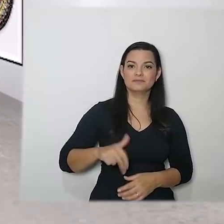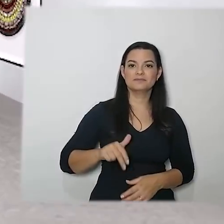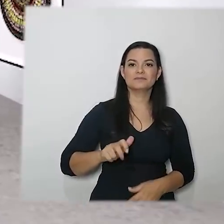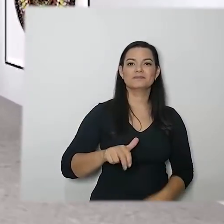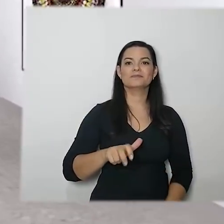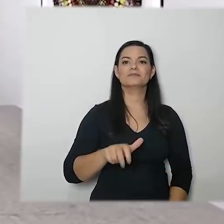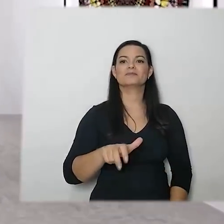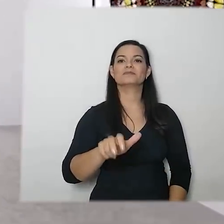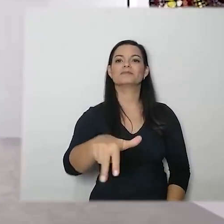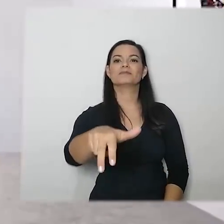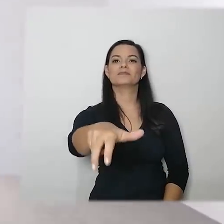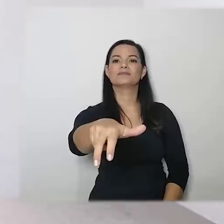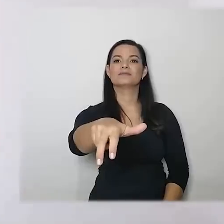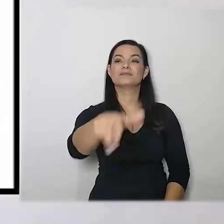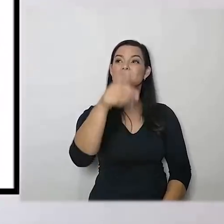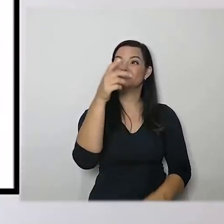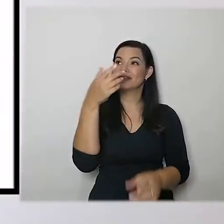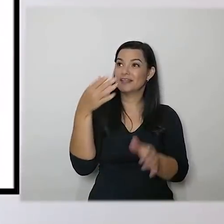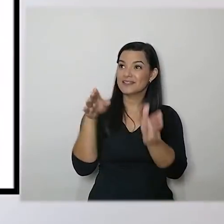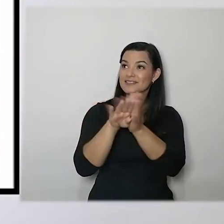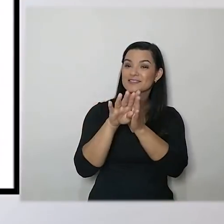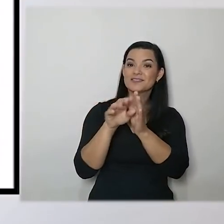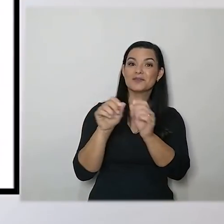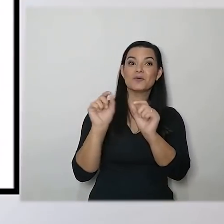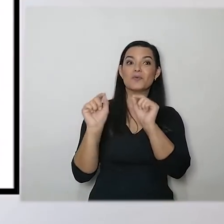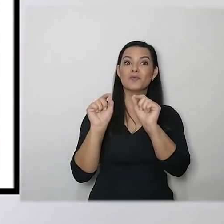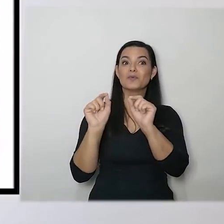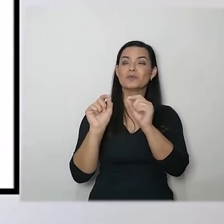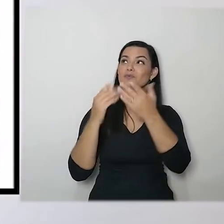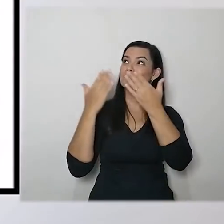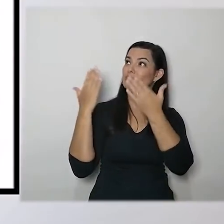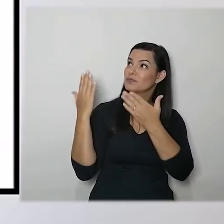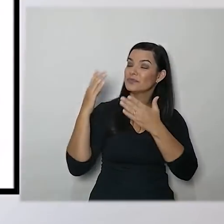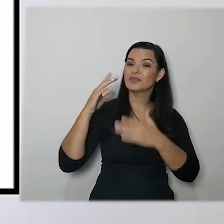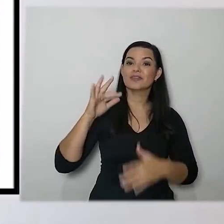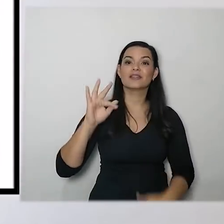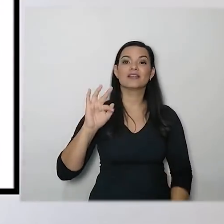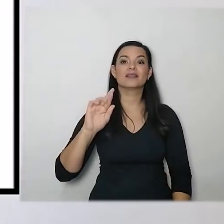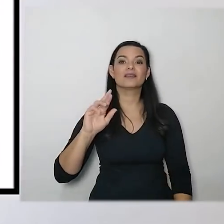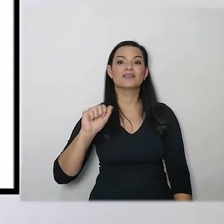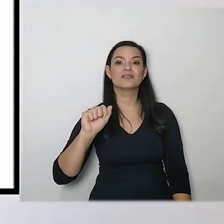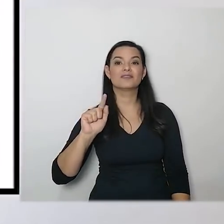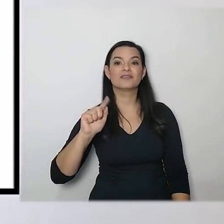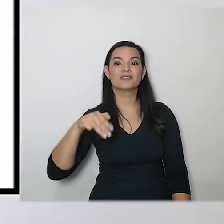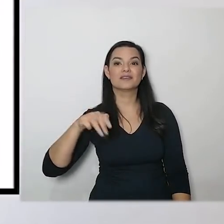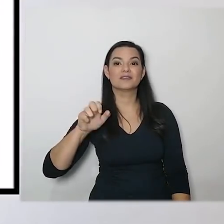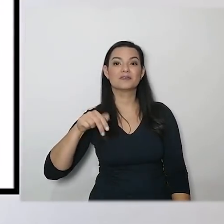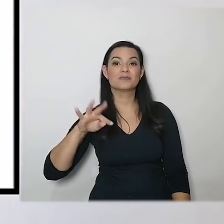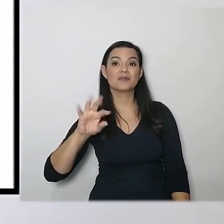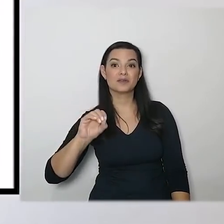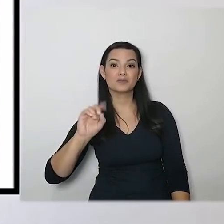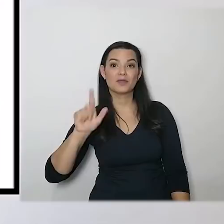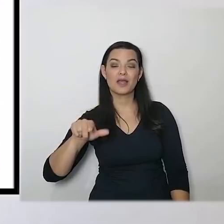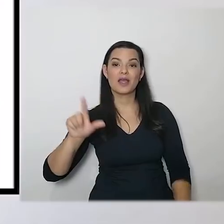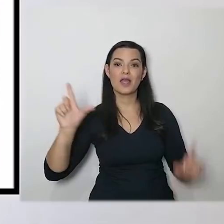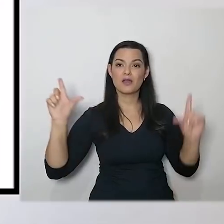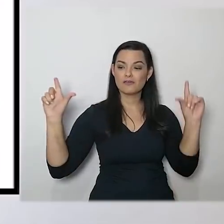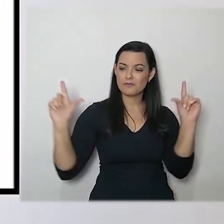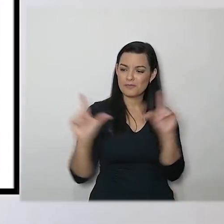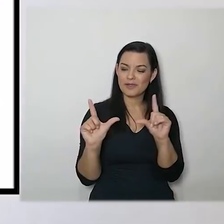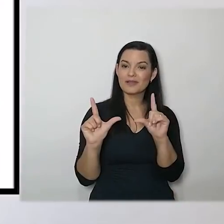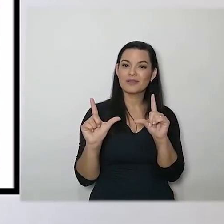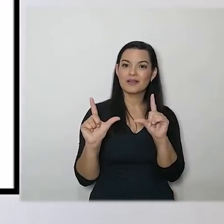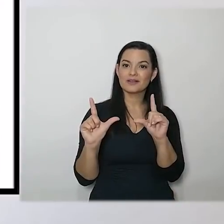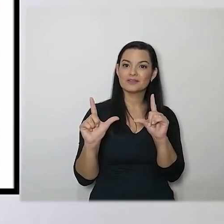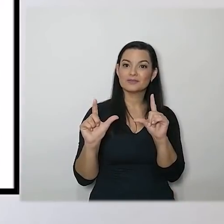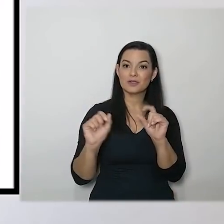Andando aqui no nosso museu, chegamos a um fragmento. Isso, uma pequena parte de uma obra. Observem só.